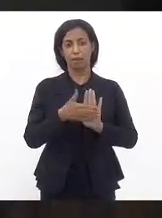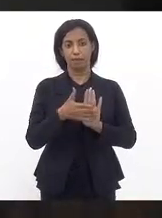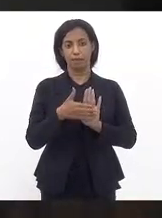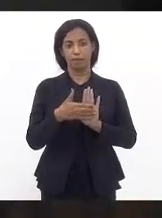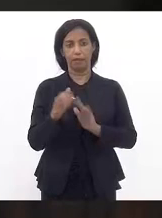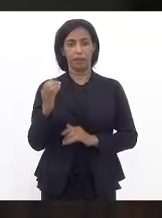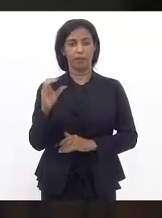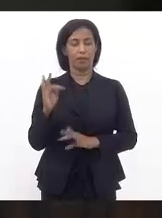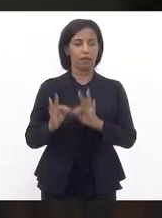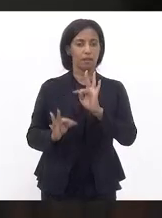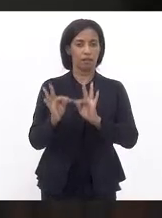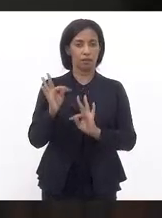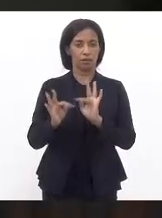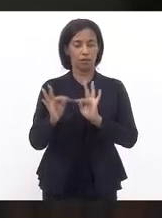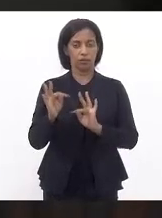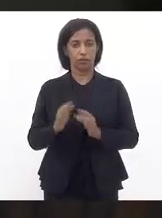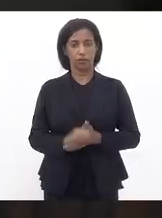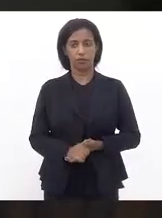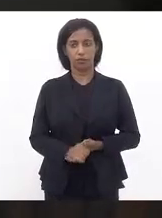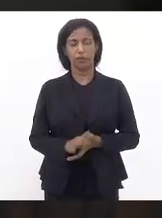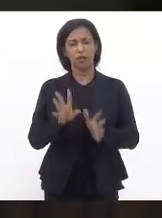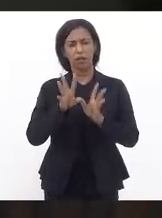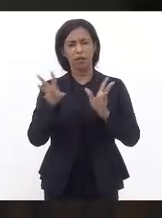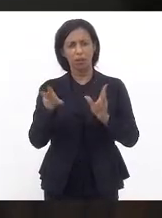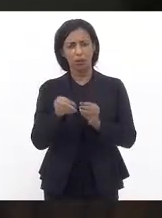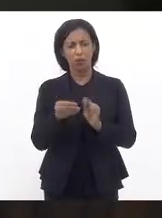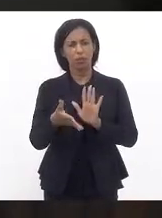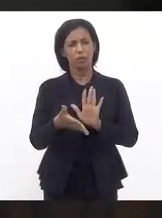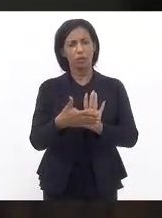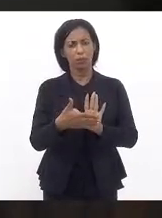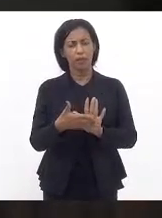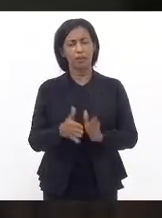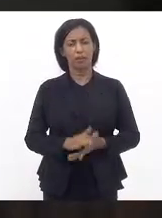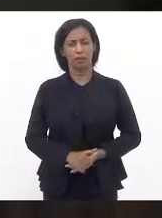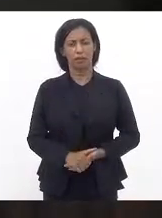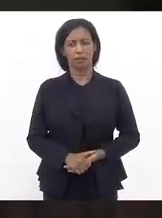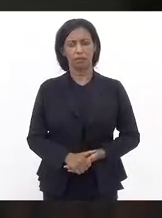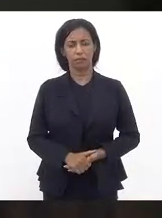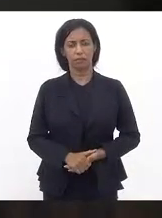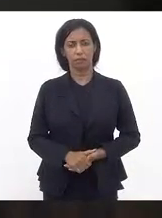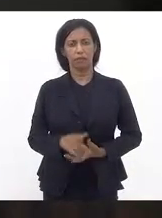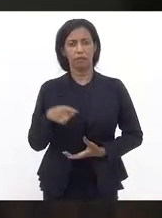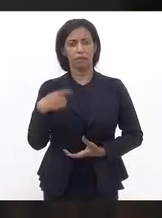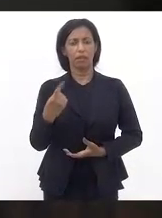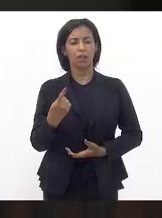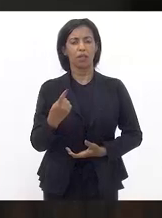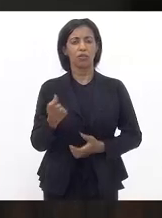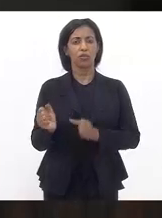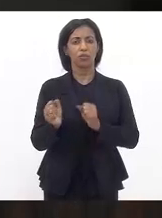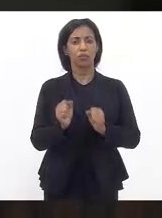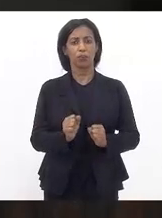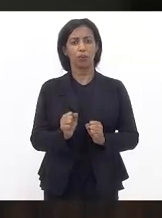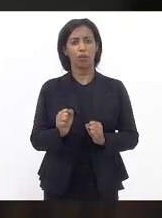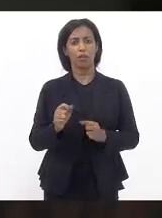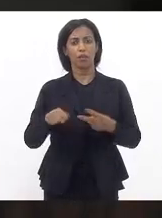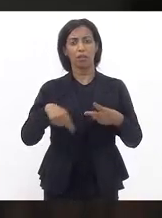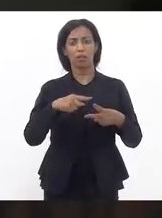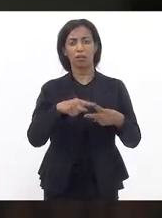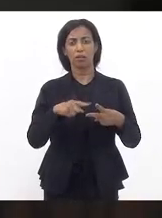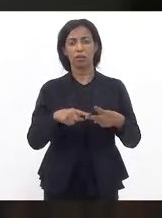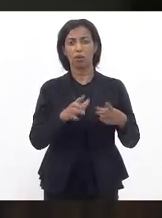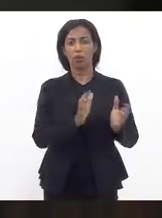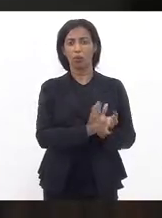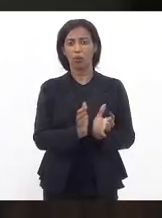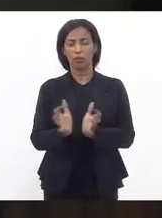parecer pela Ciência e Tecnologia que concluísse o seu parecer para que a gente possa chamar as outras duas